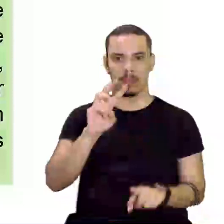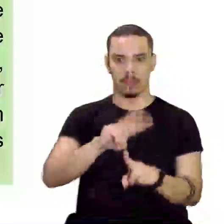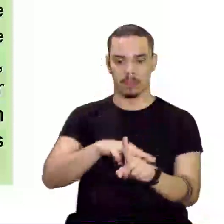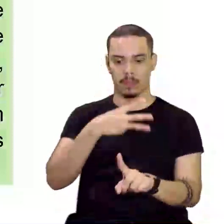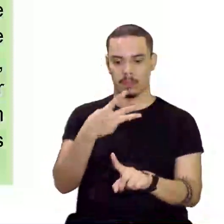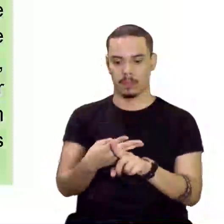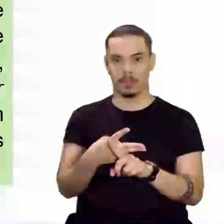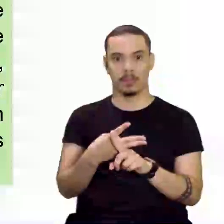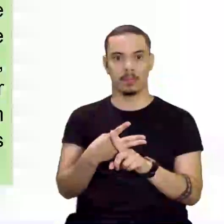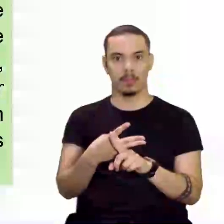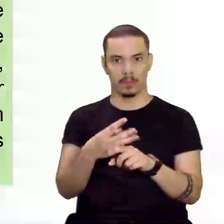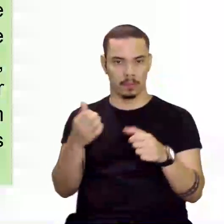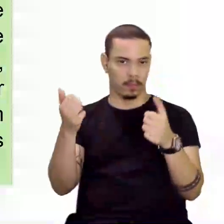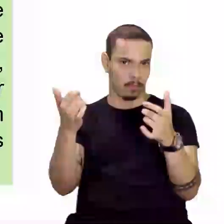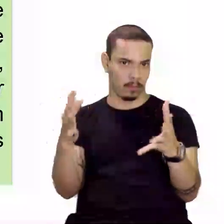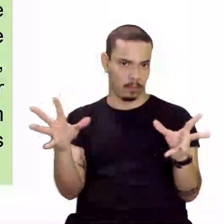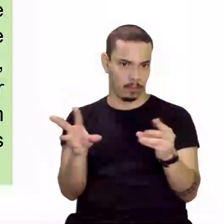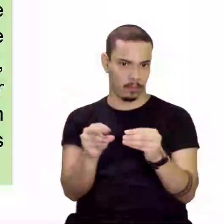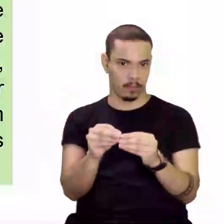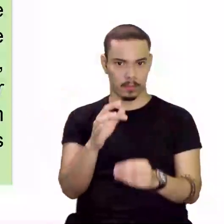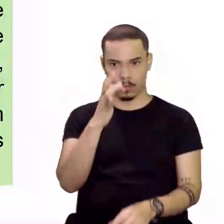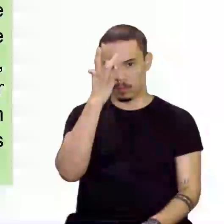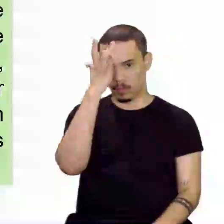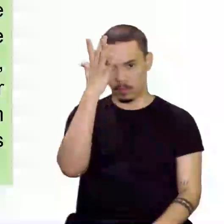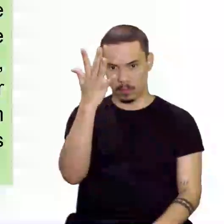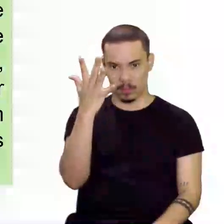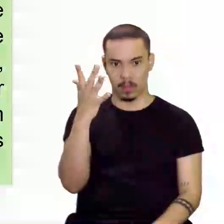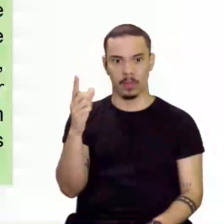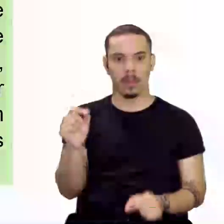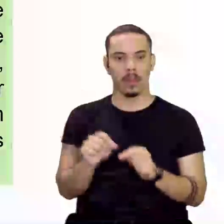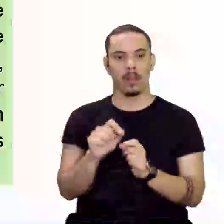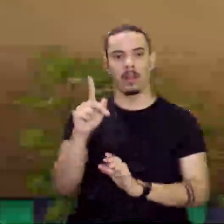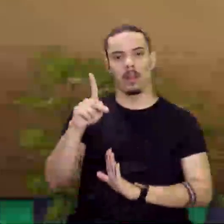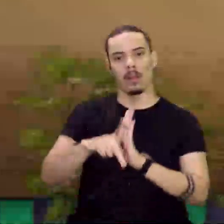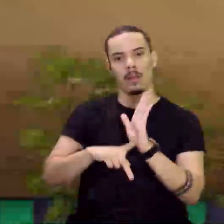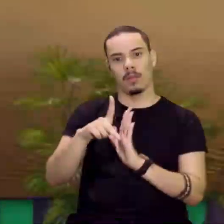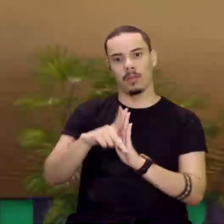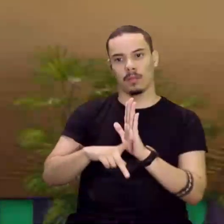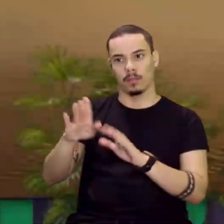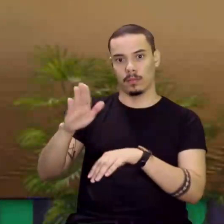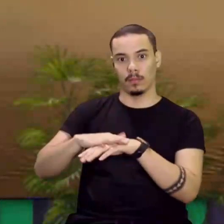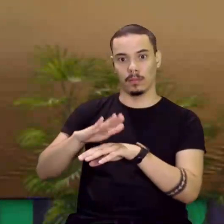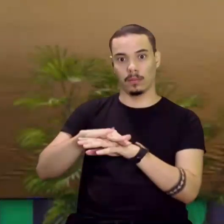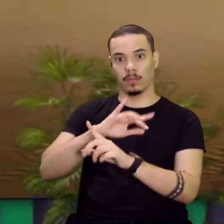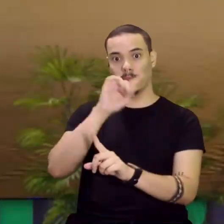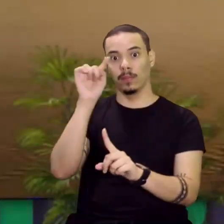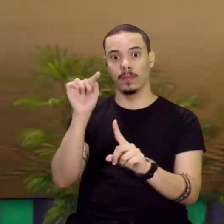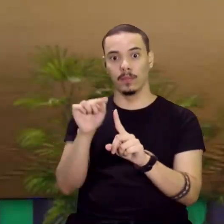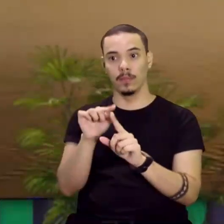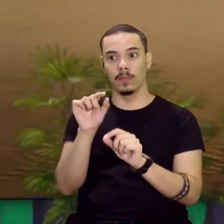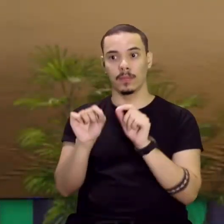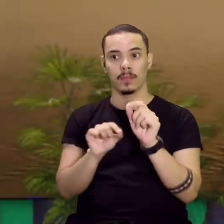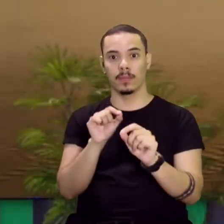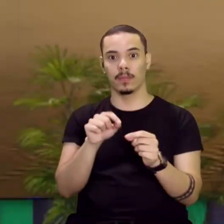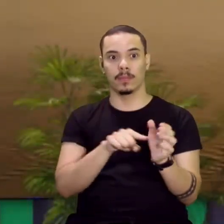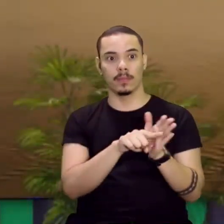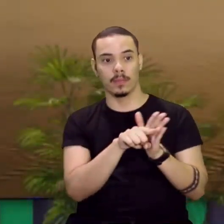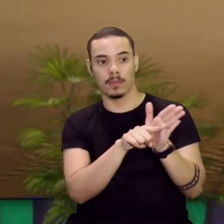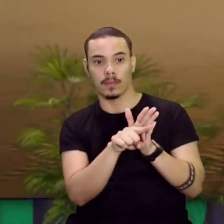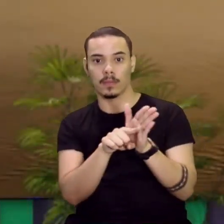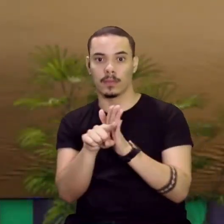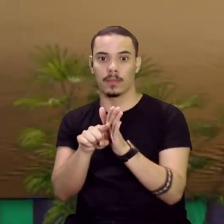tridimensional. Assim vamos falar uma linguagem mais fácil. O projeto Radam Brasil veio com o objetivo de fazer um